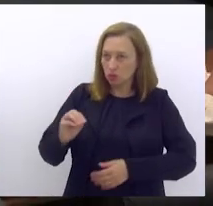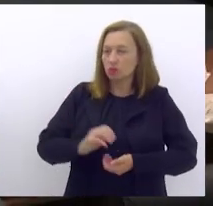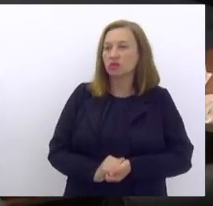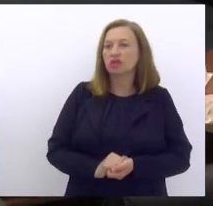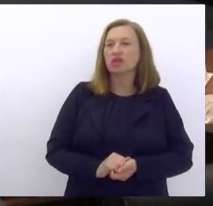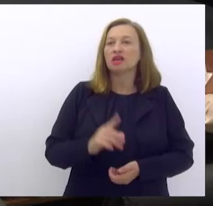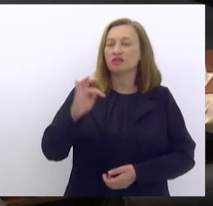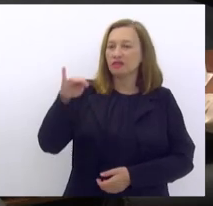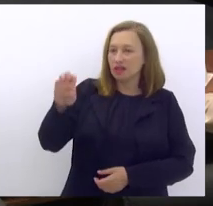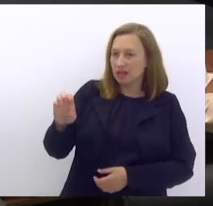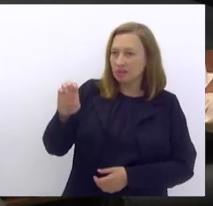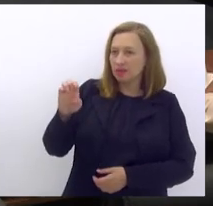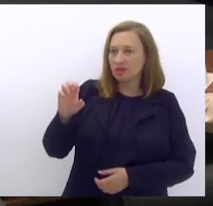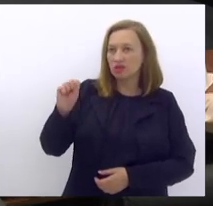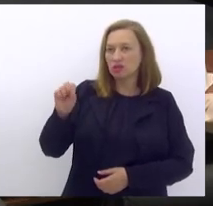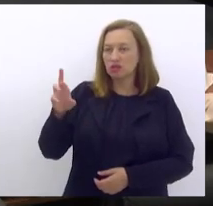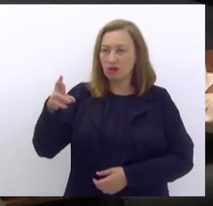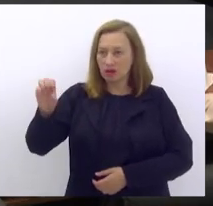Felipe Soares.